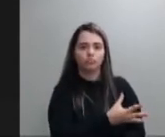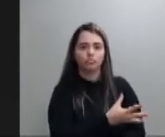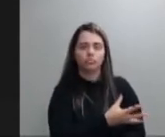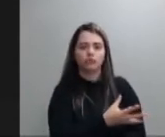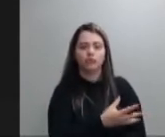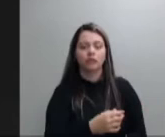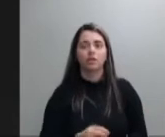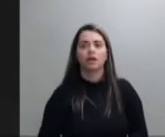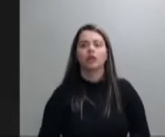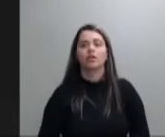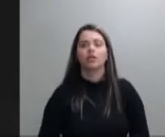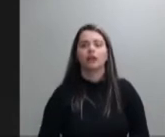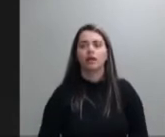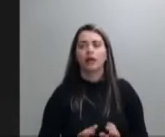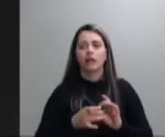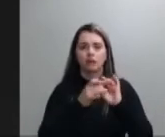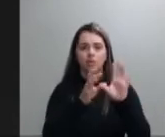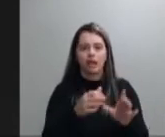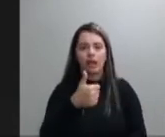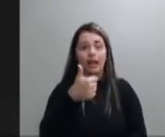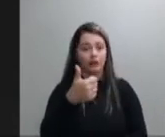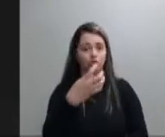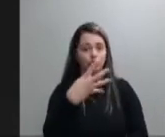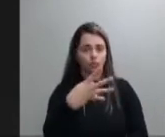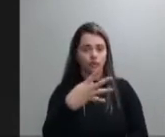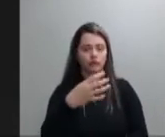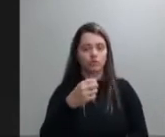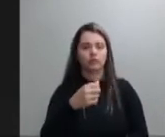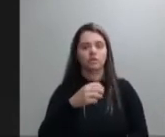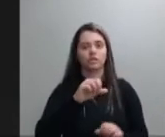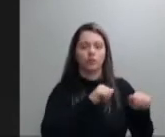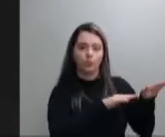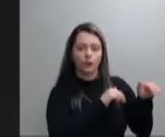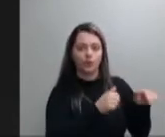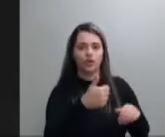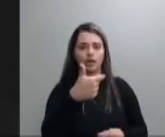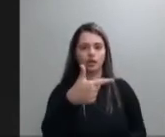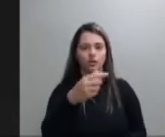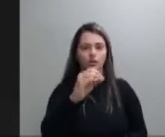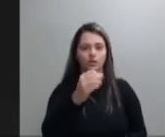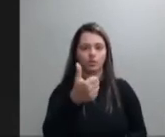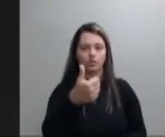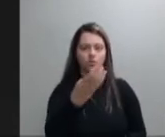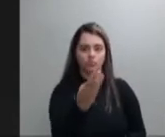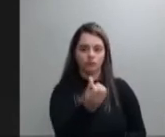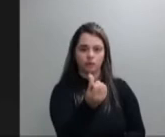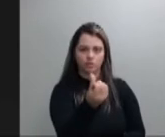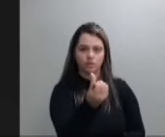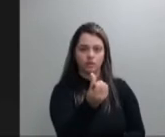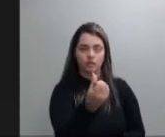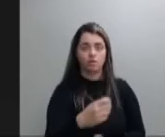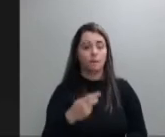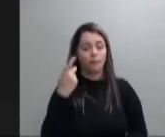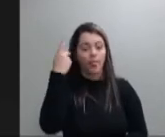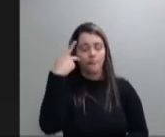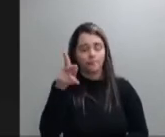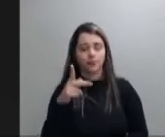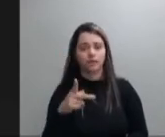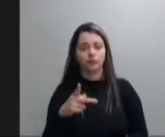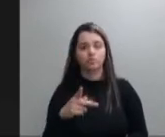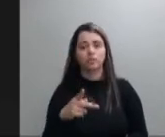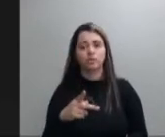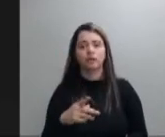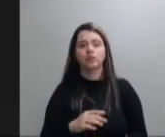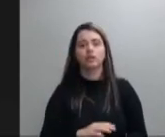deliberação ocorrida em 14 de setembro de 2016 pela comissão do concurso público para outorga de delegação e